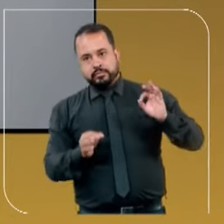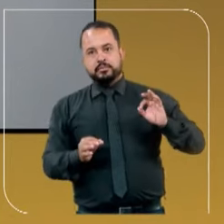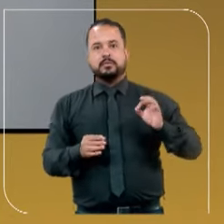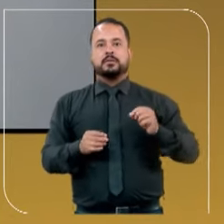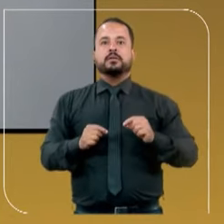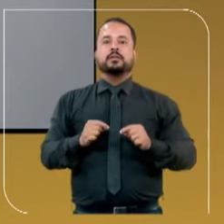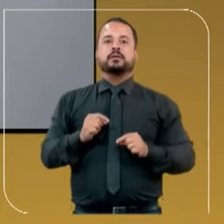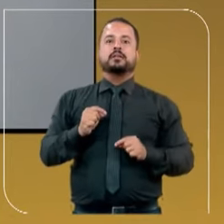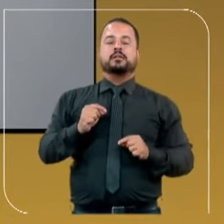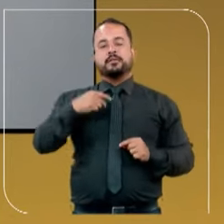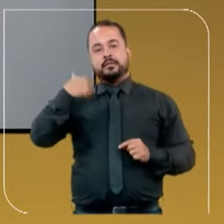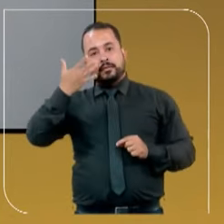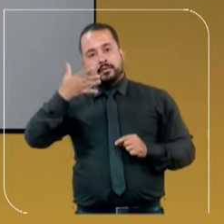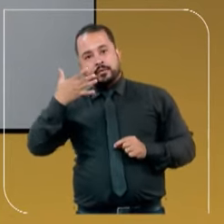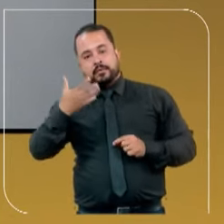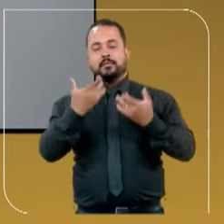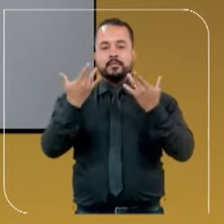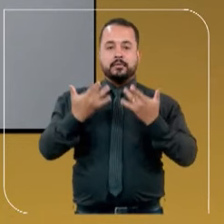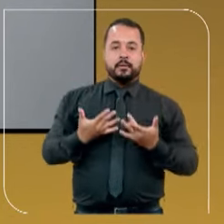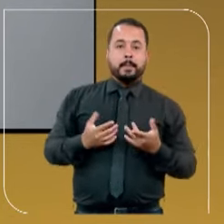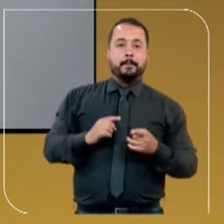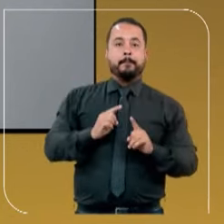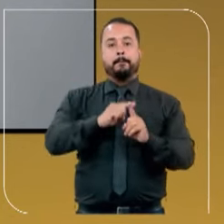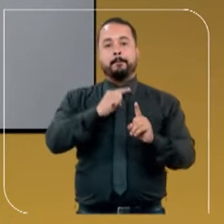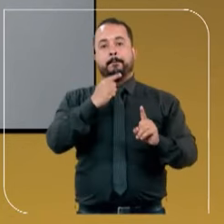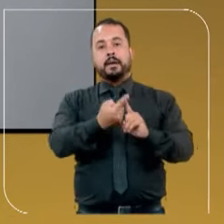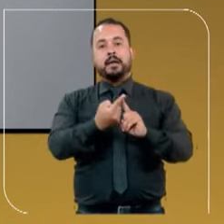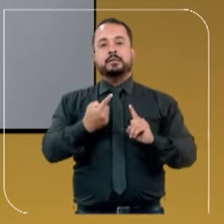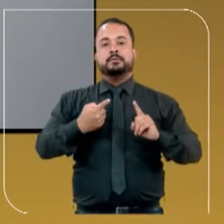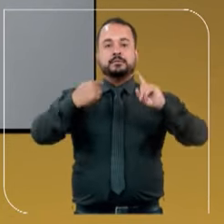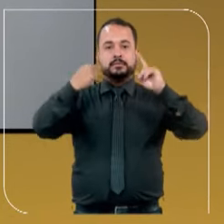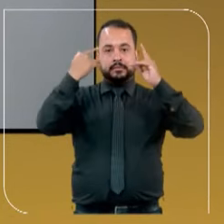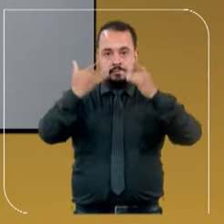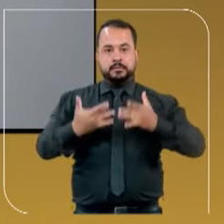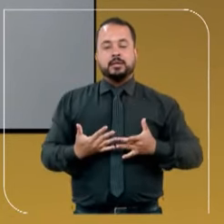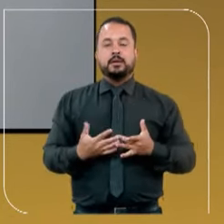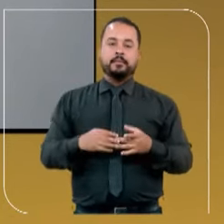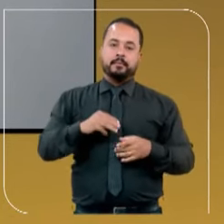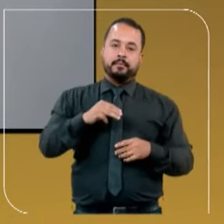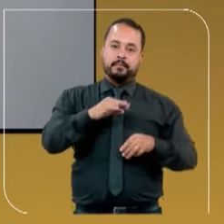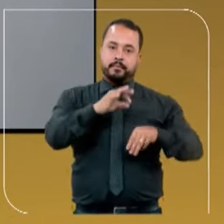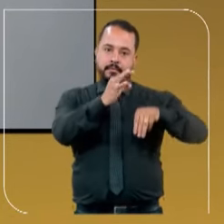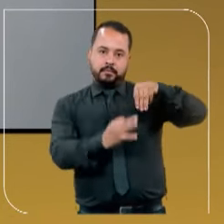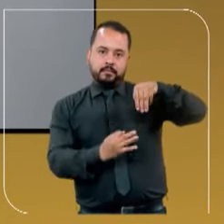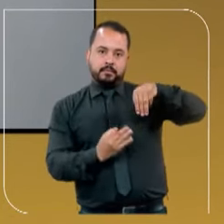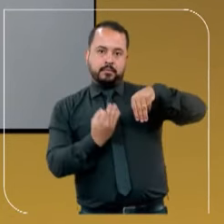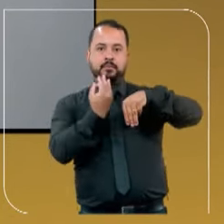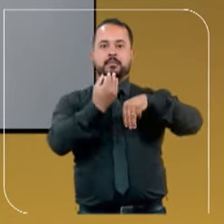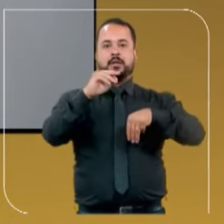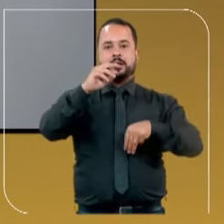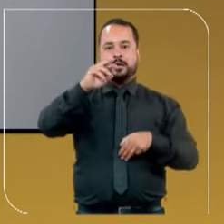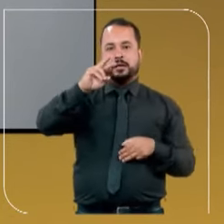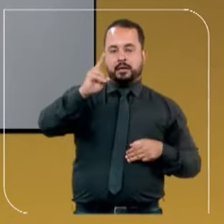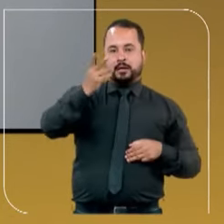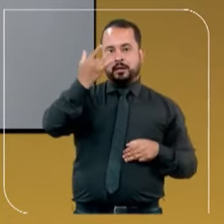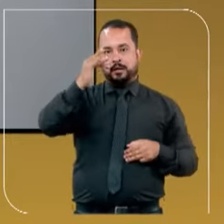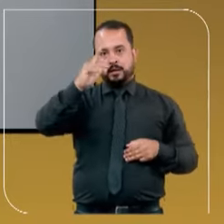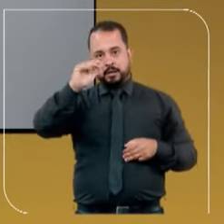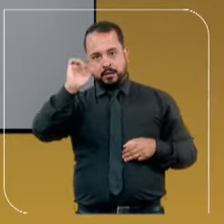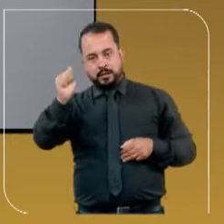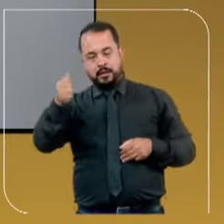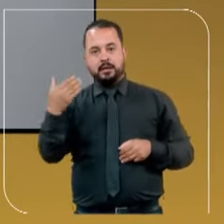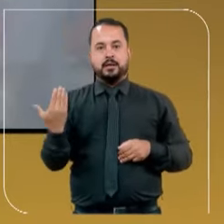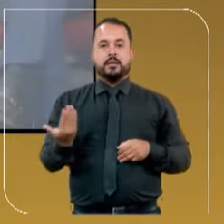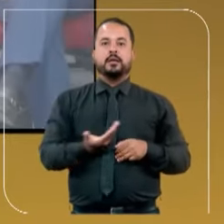mas dizer que o ministro Herman foi preciso ao tributar a gratidão,